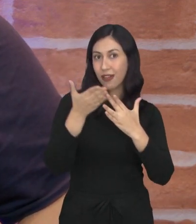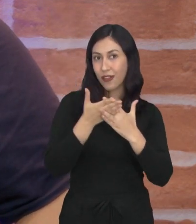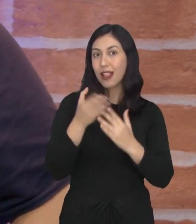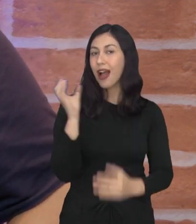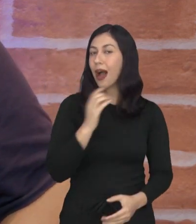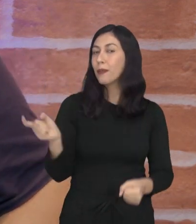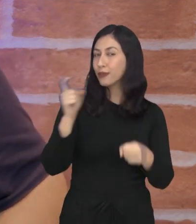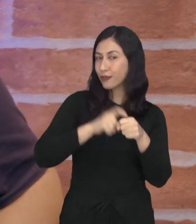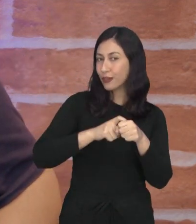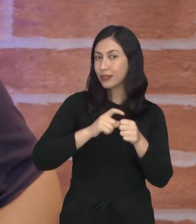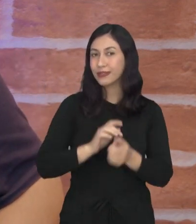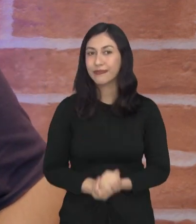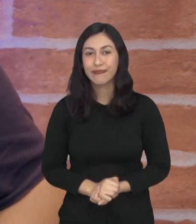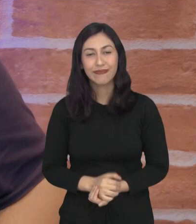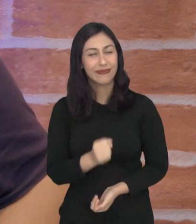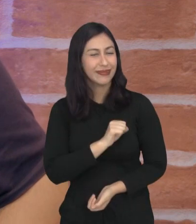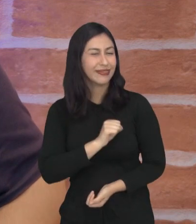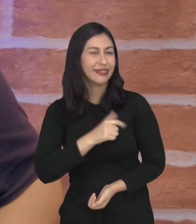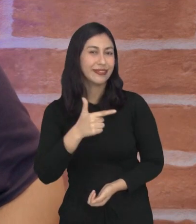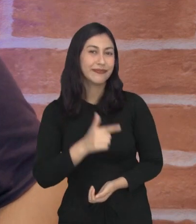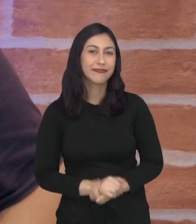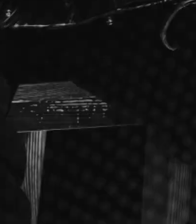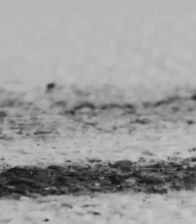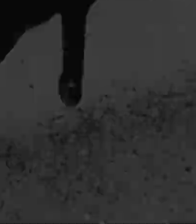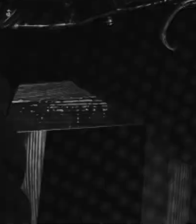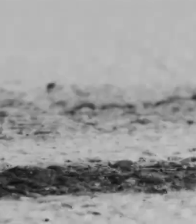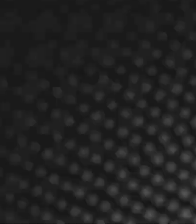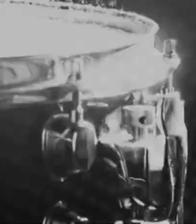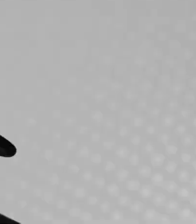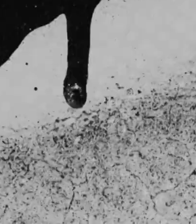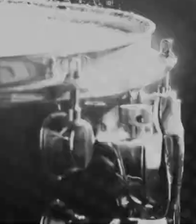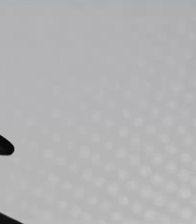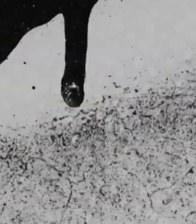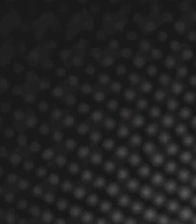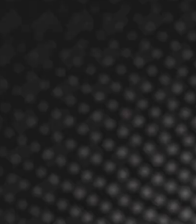nosso primeiro intervalo e eu volto já. É nóis.